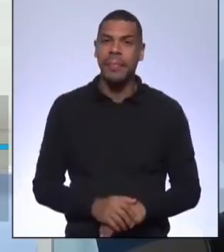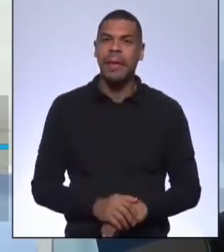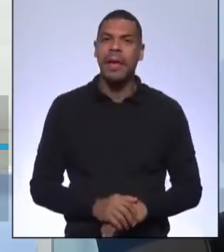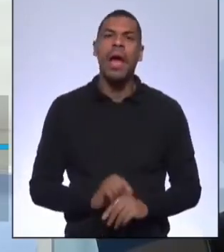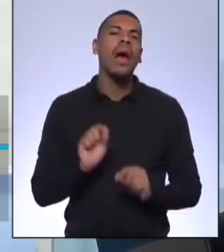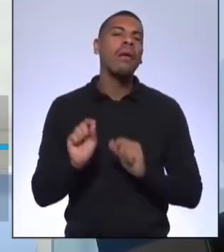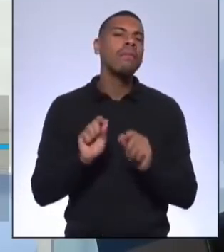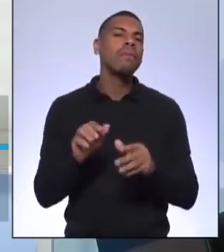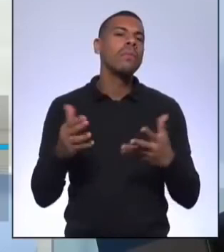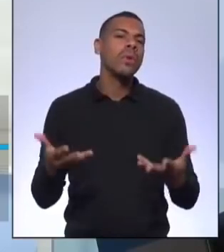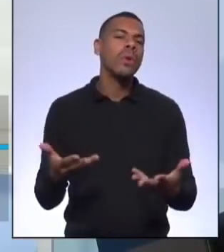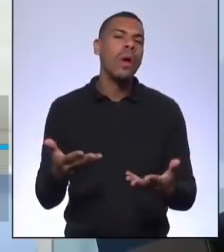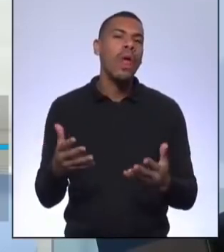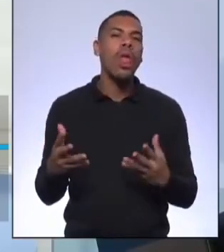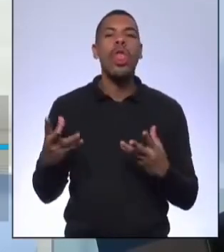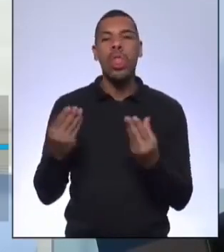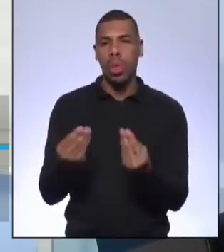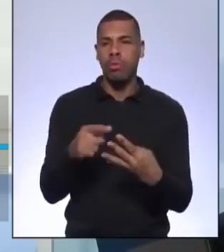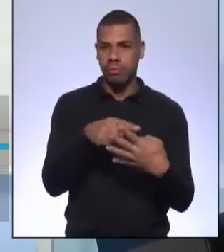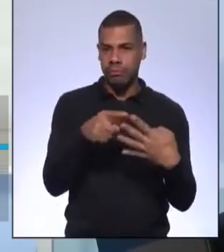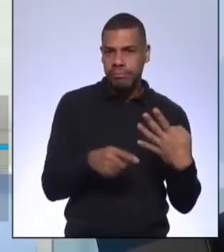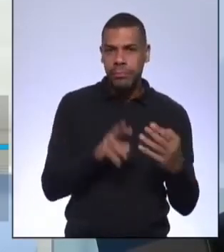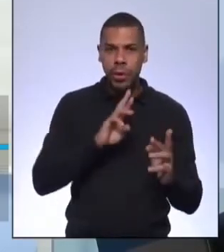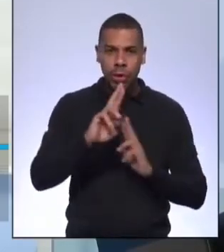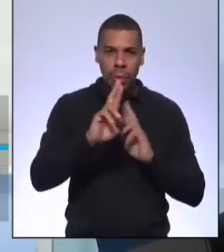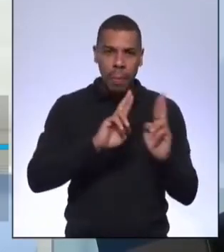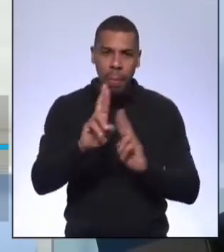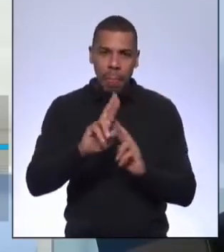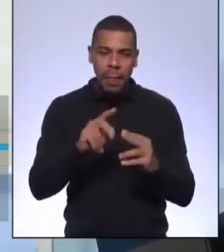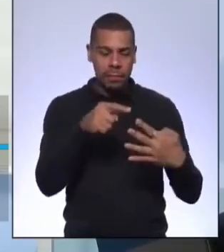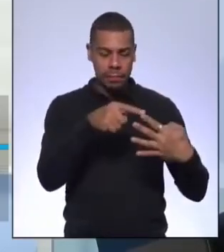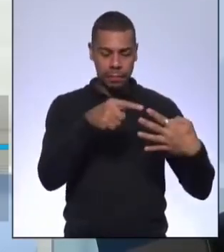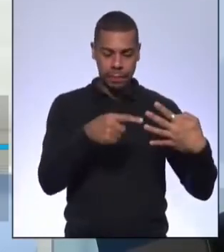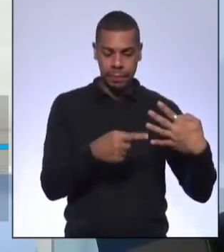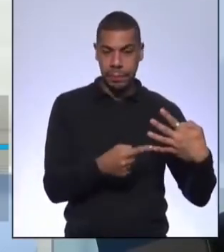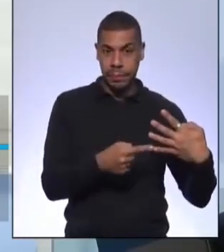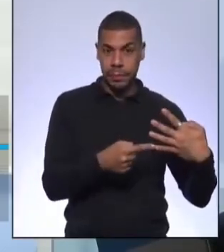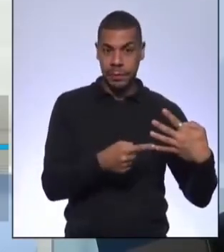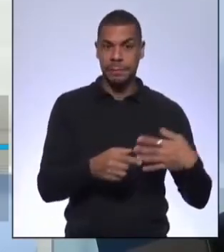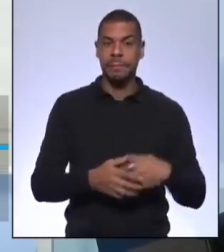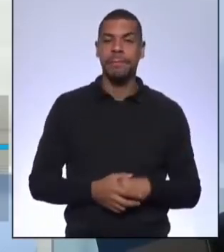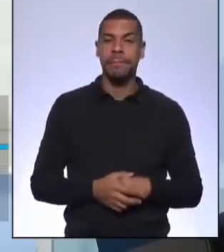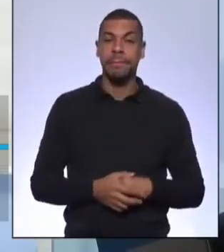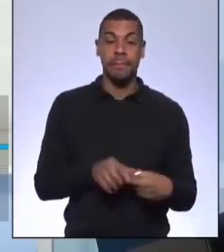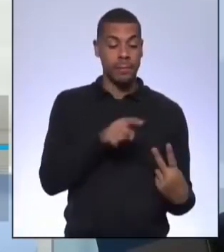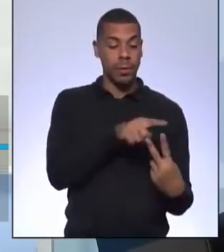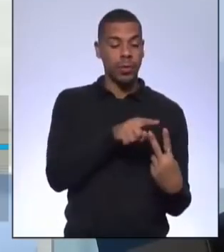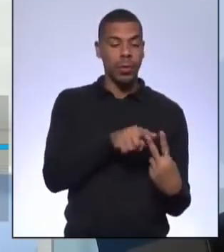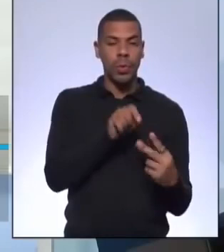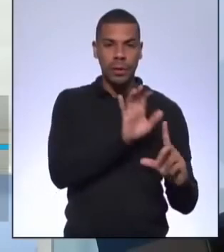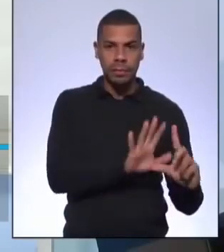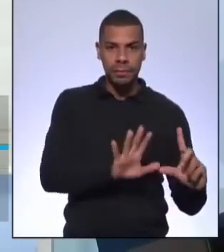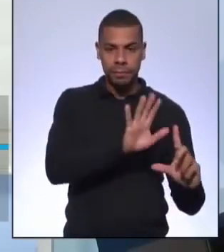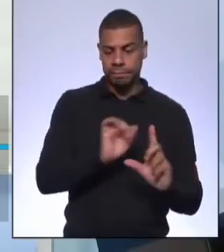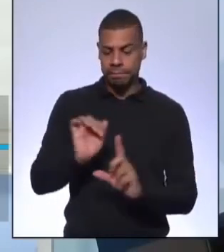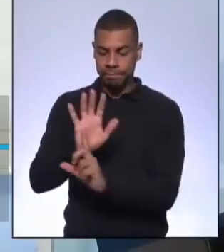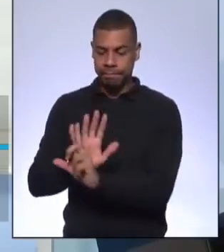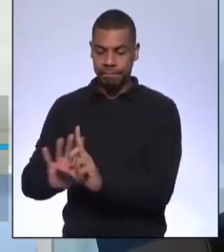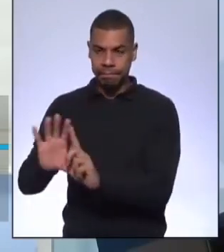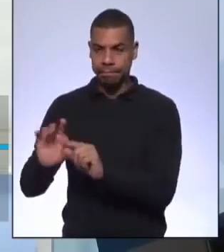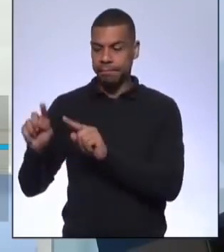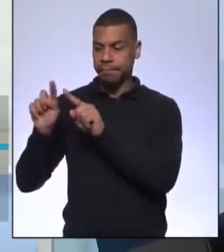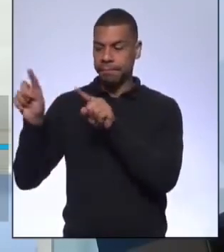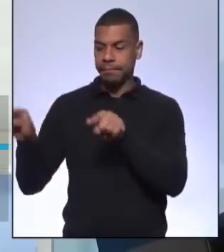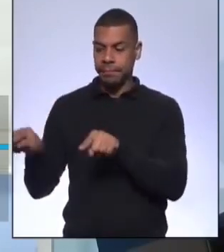acontece? Realmente todos são quadriláteros, todos são quadriláteros, no caso aqui a gente tem 2 figuras, e aí ela vai ter uma característica,